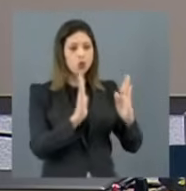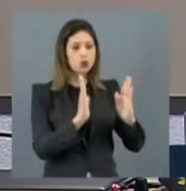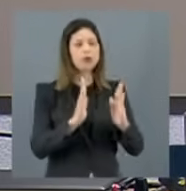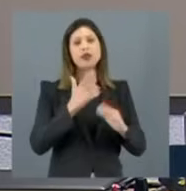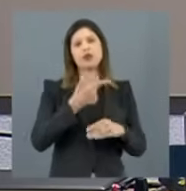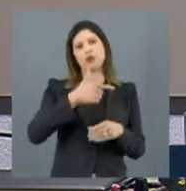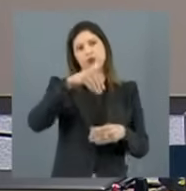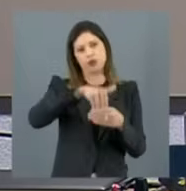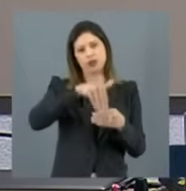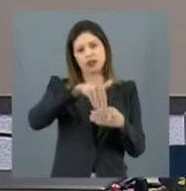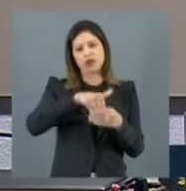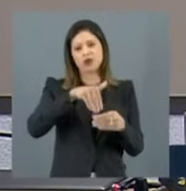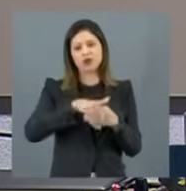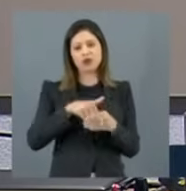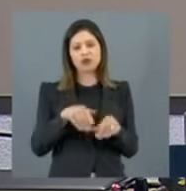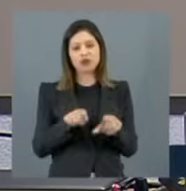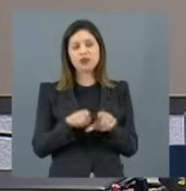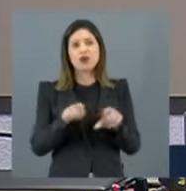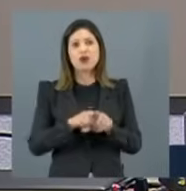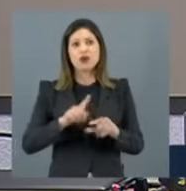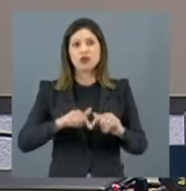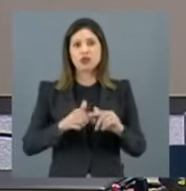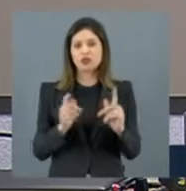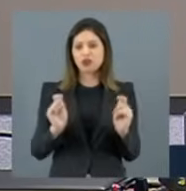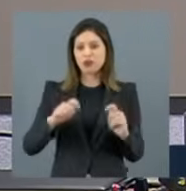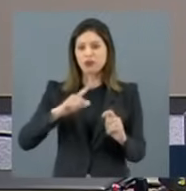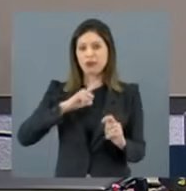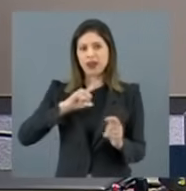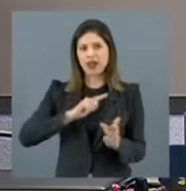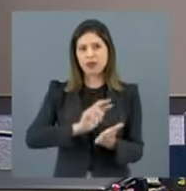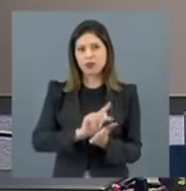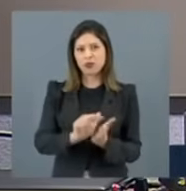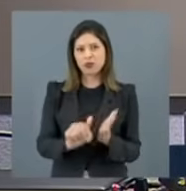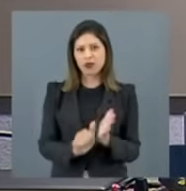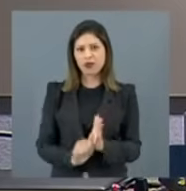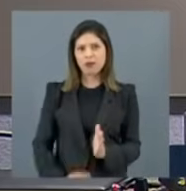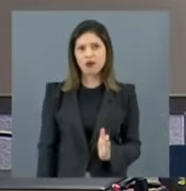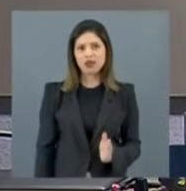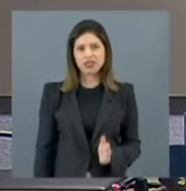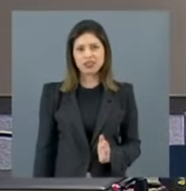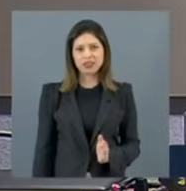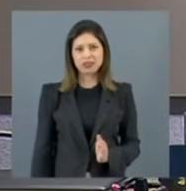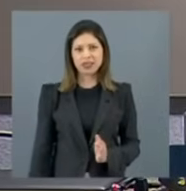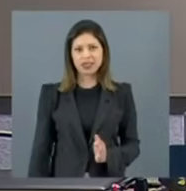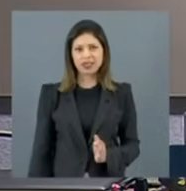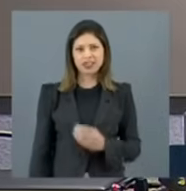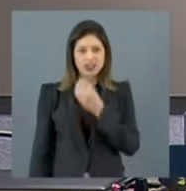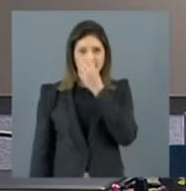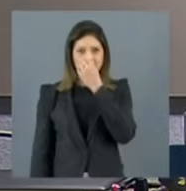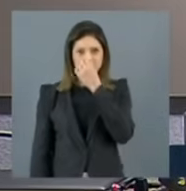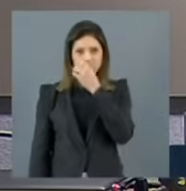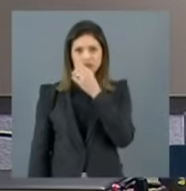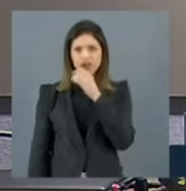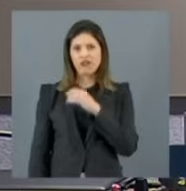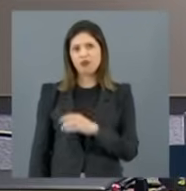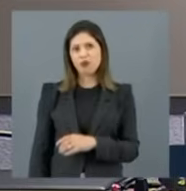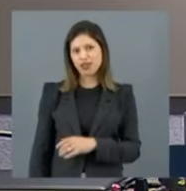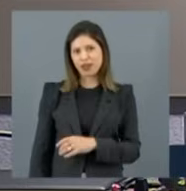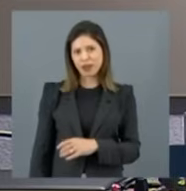eleitoral. Muitos vão falar, nossa, mas é pouco, né? Só 80? Não, são